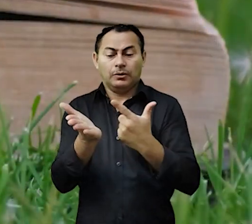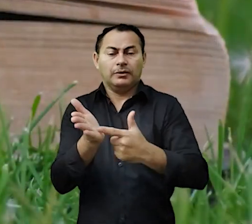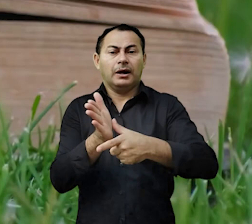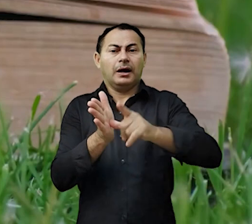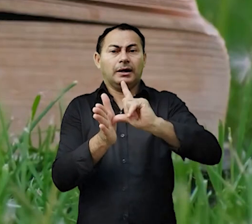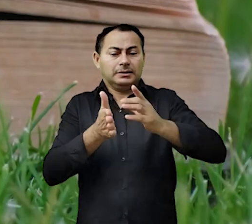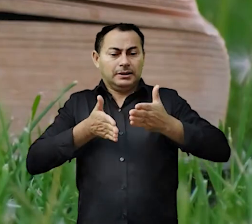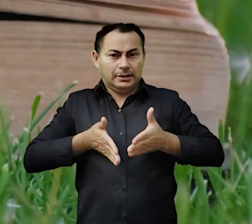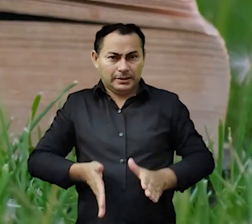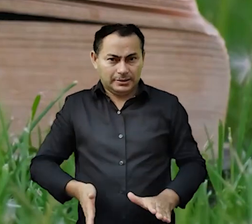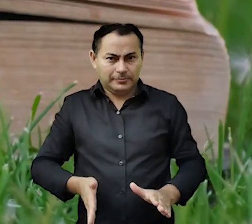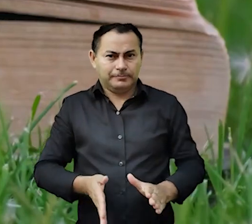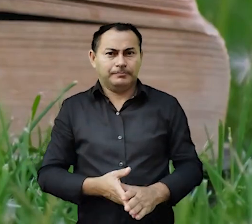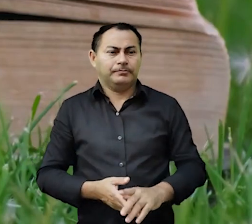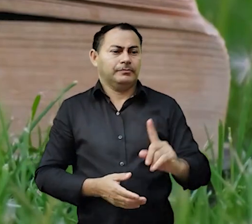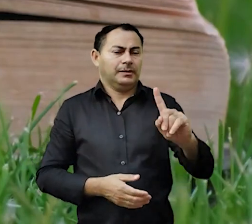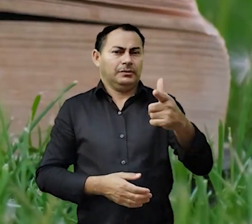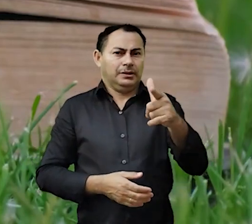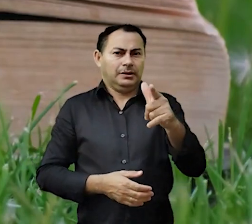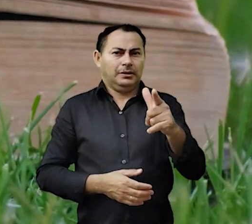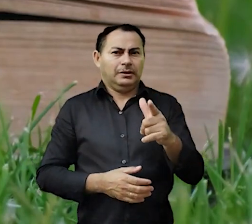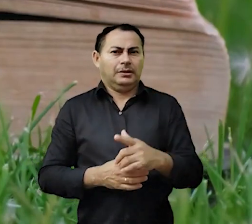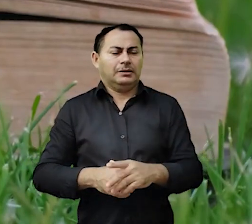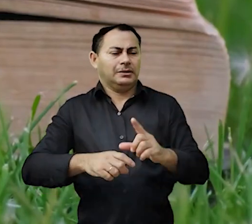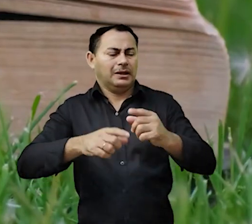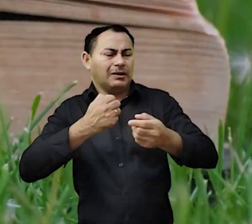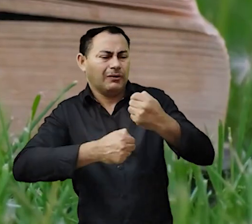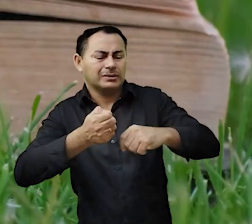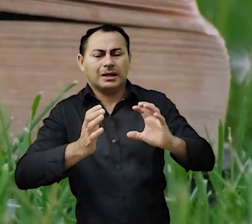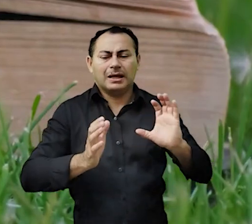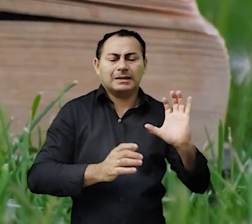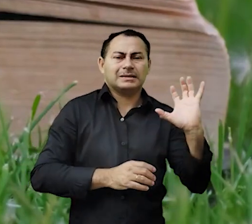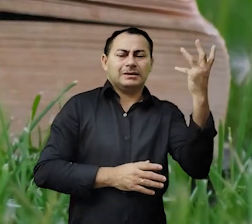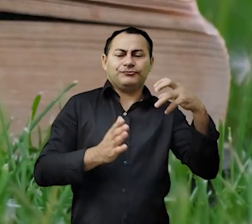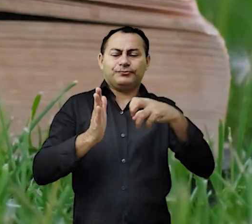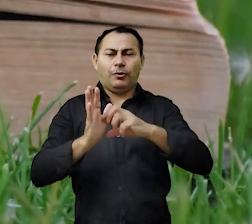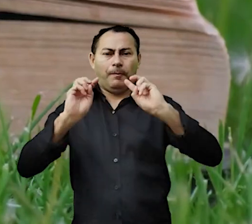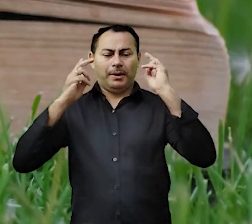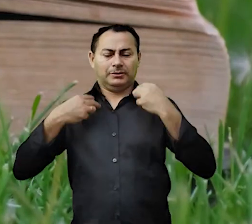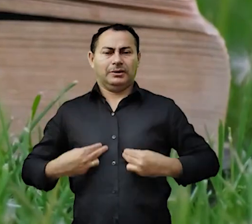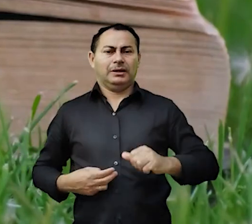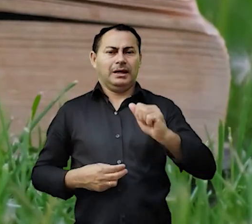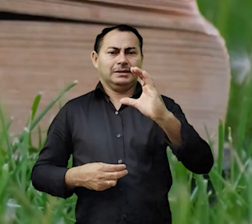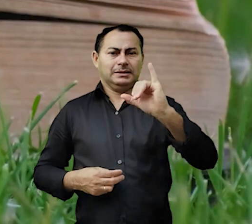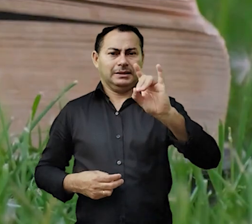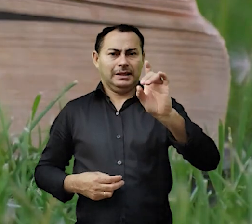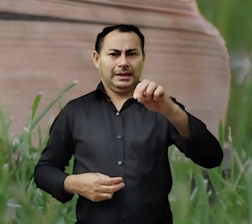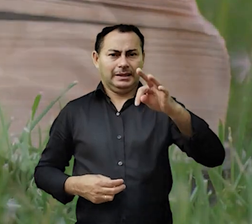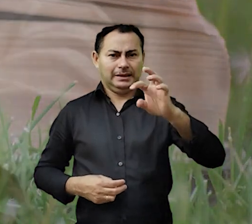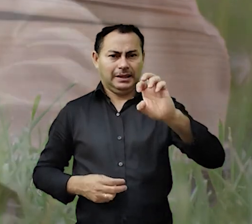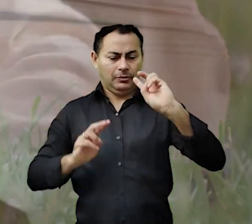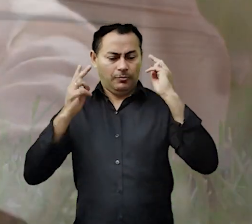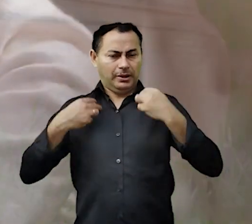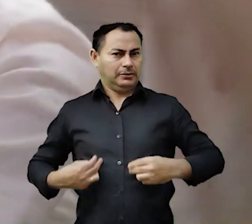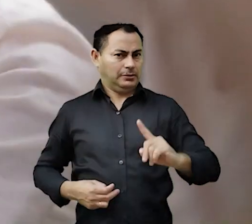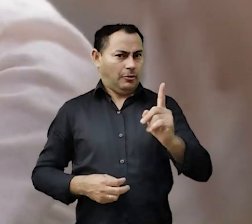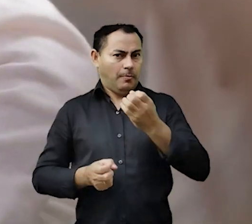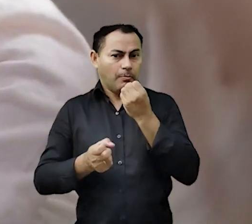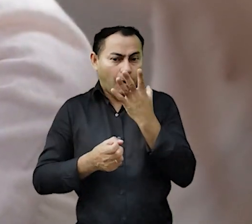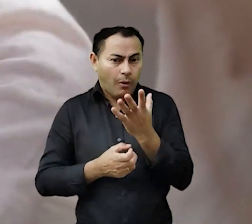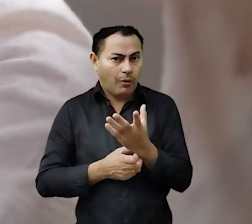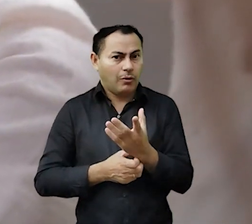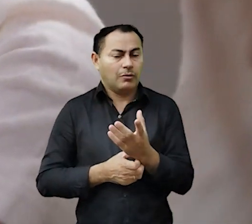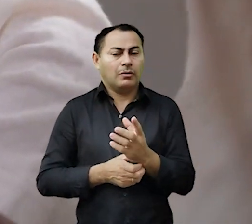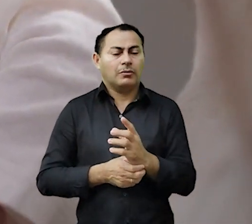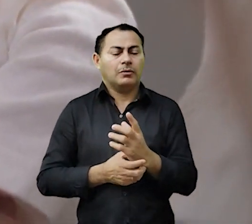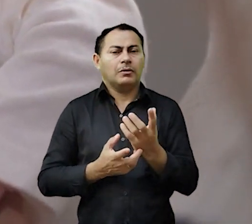livro antes que eles nasçam, não existe esse negócio de acidente humano. Esse não é um bom argumento contra